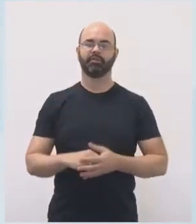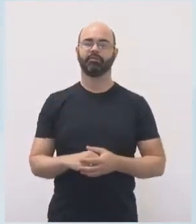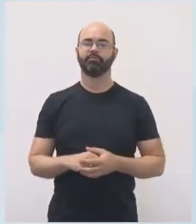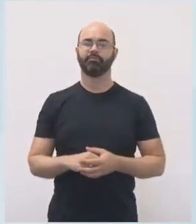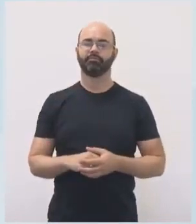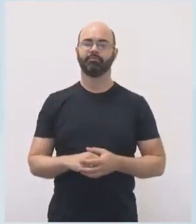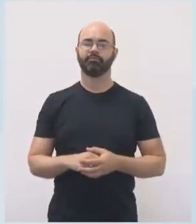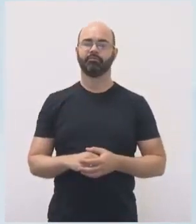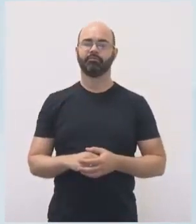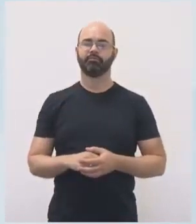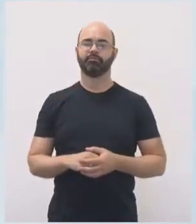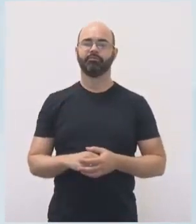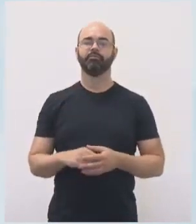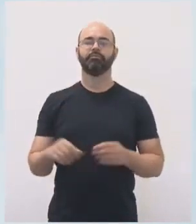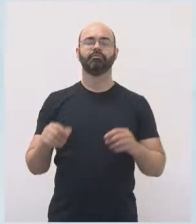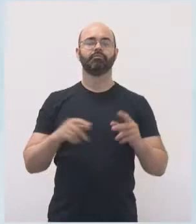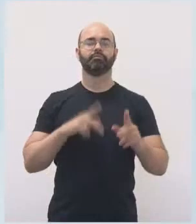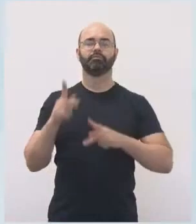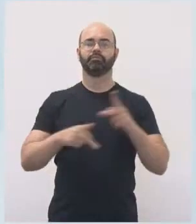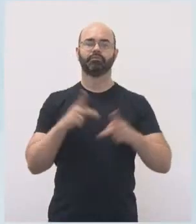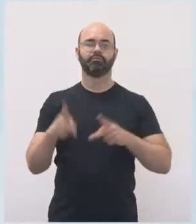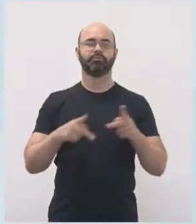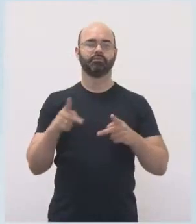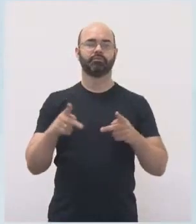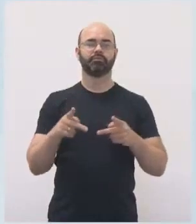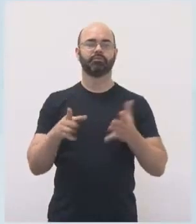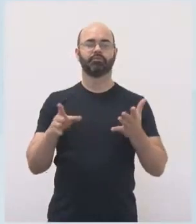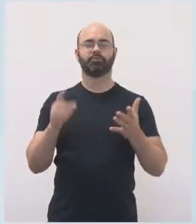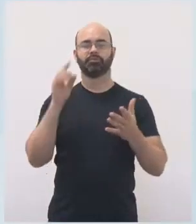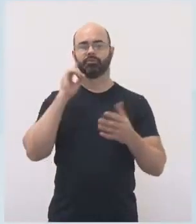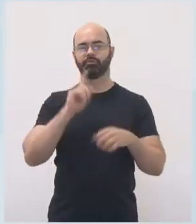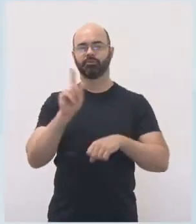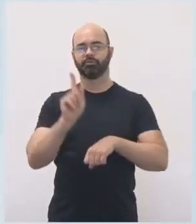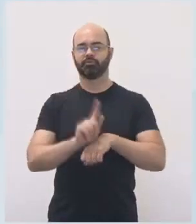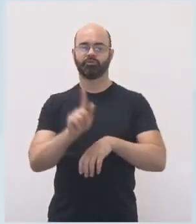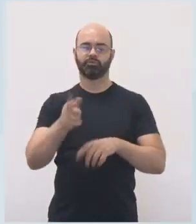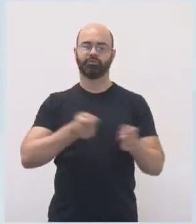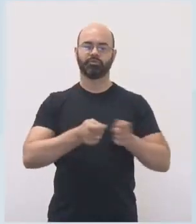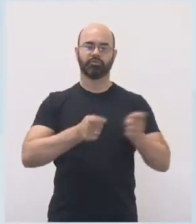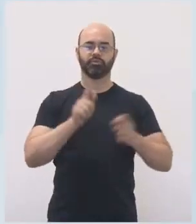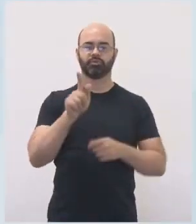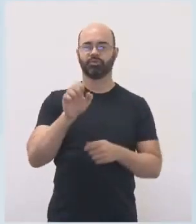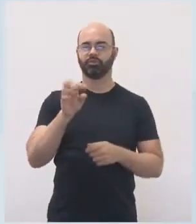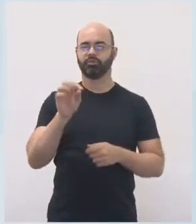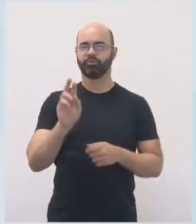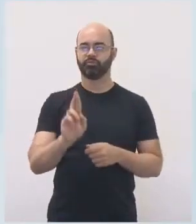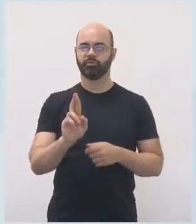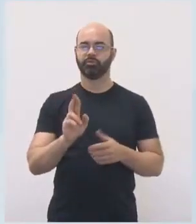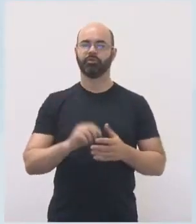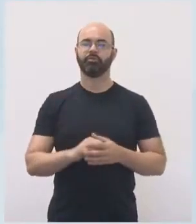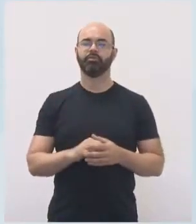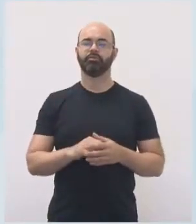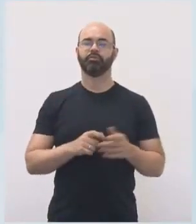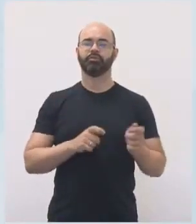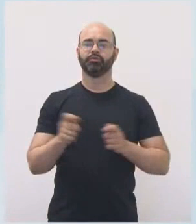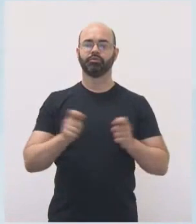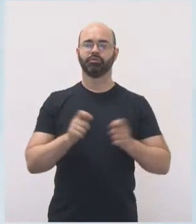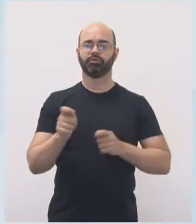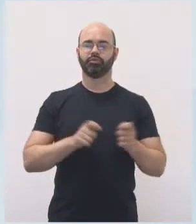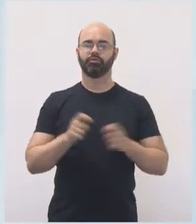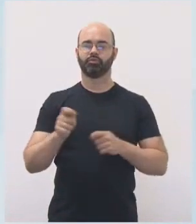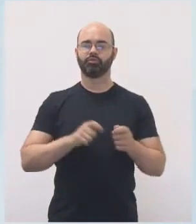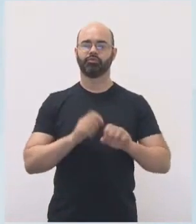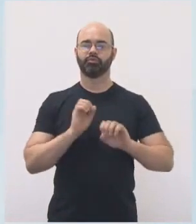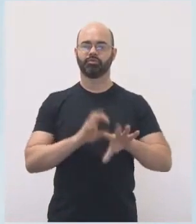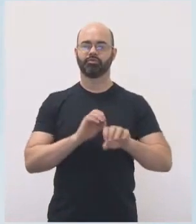vai contar público geral, vai ter gestor no caso, quando a gente fala gestor, é gestor Conviva, gestor da diretoria de